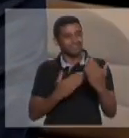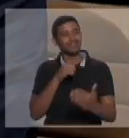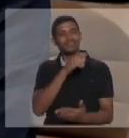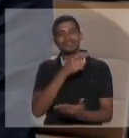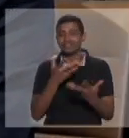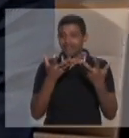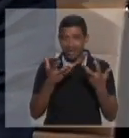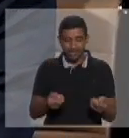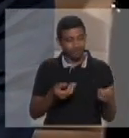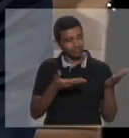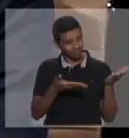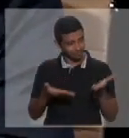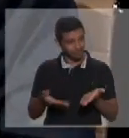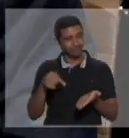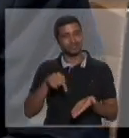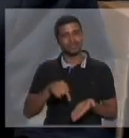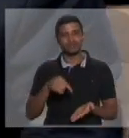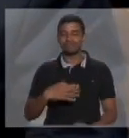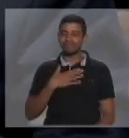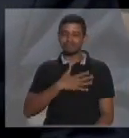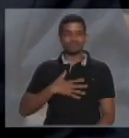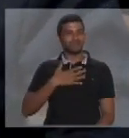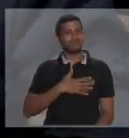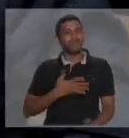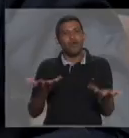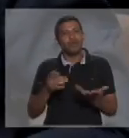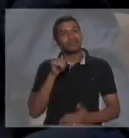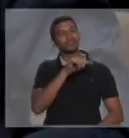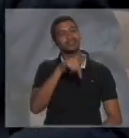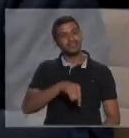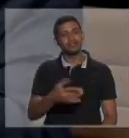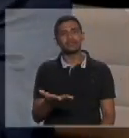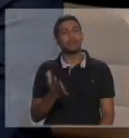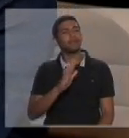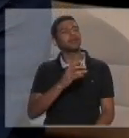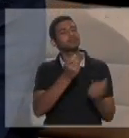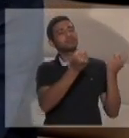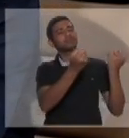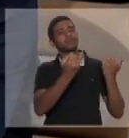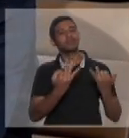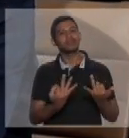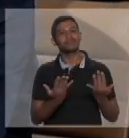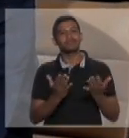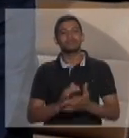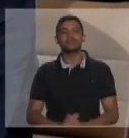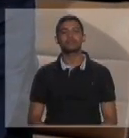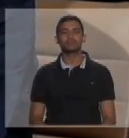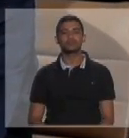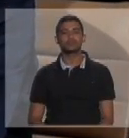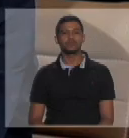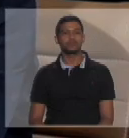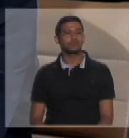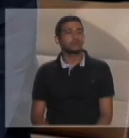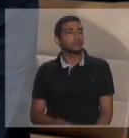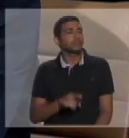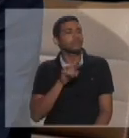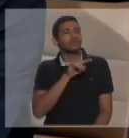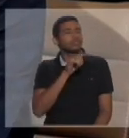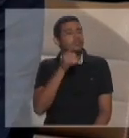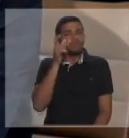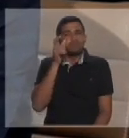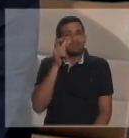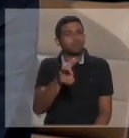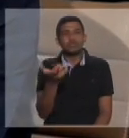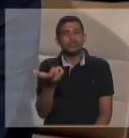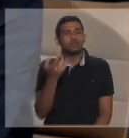por aceitar o nosso convite. Prazer enorme te ter aqui. E me diz uma coisa, de onde vem